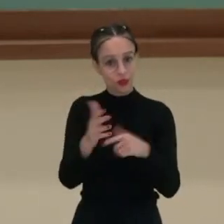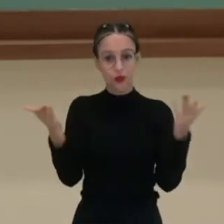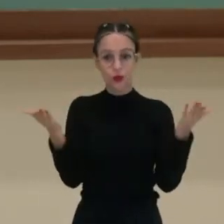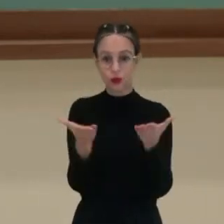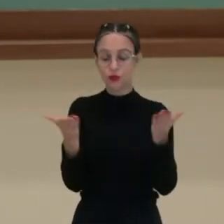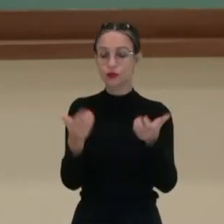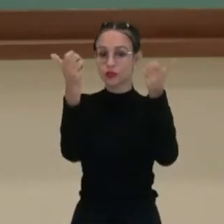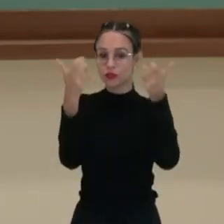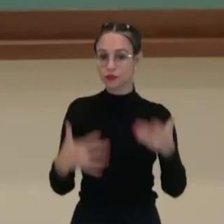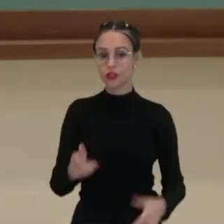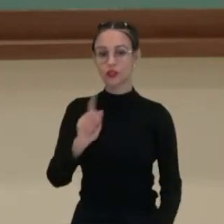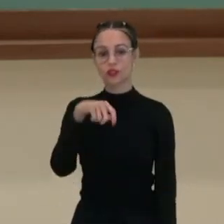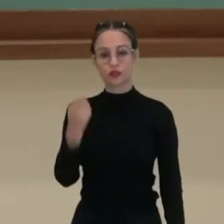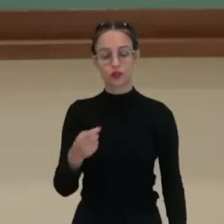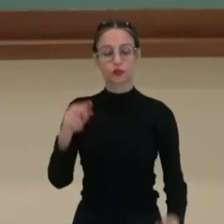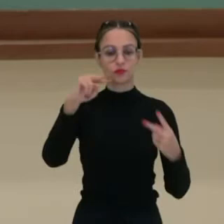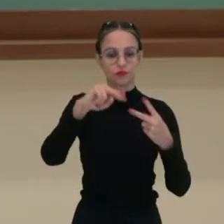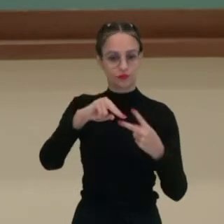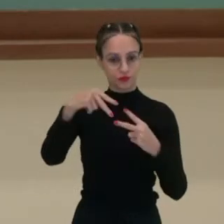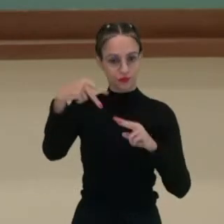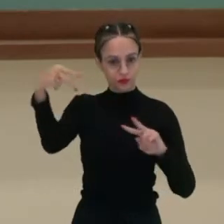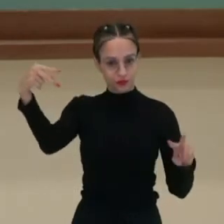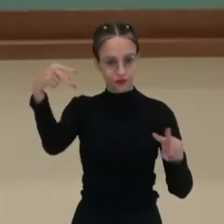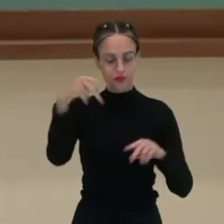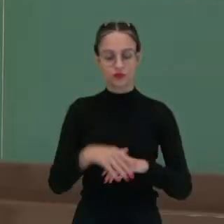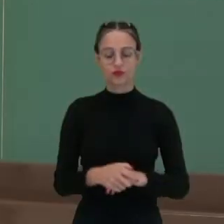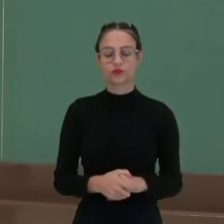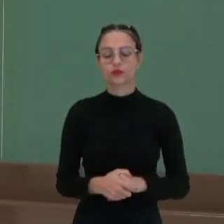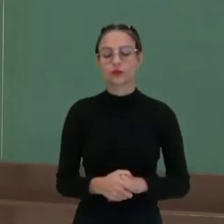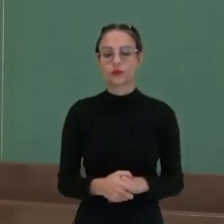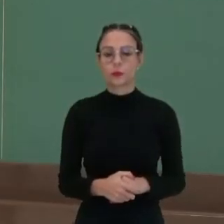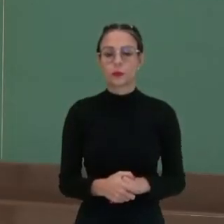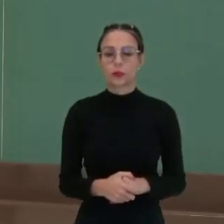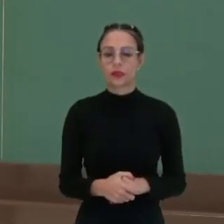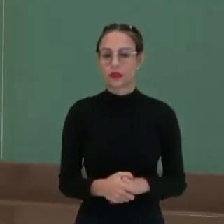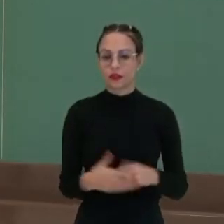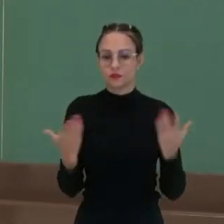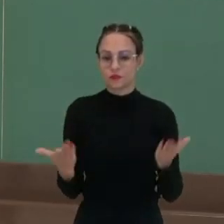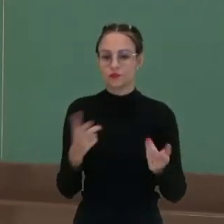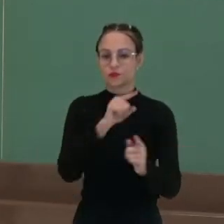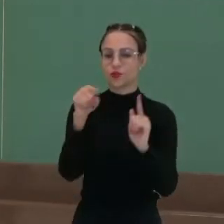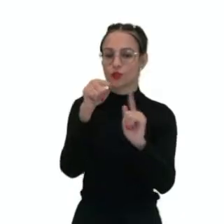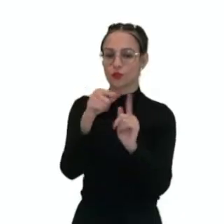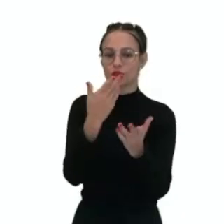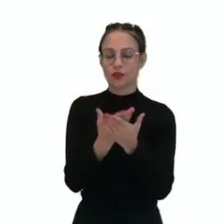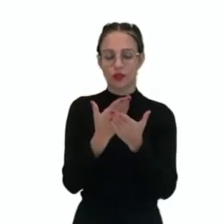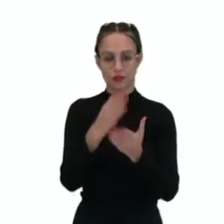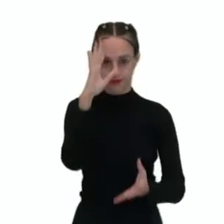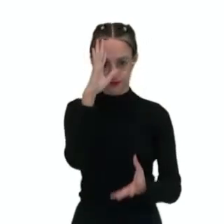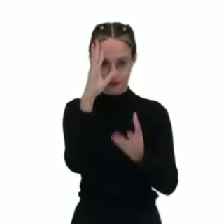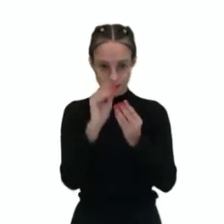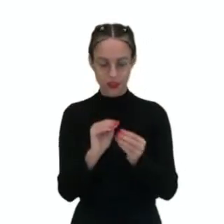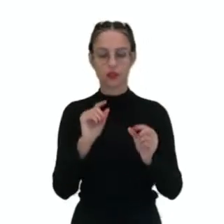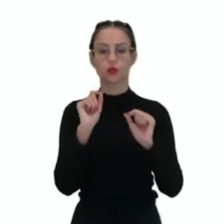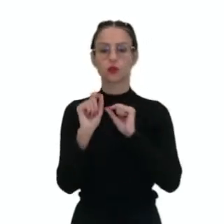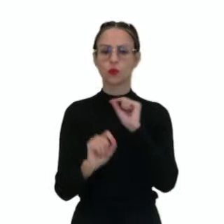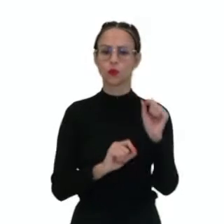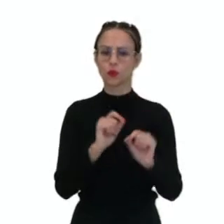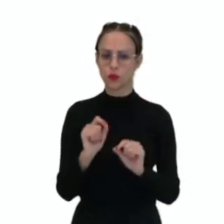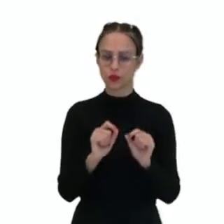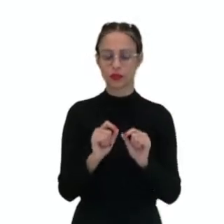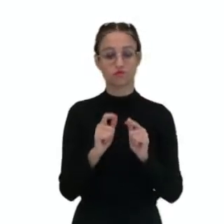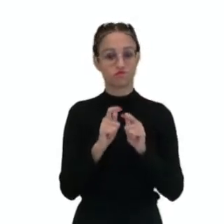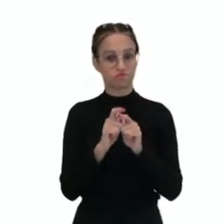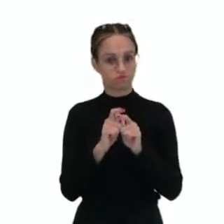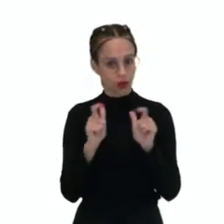sobre material genético. Então, quais são os objetivos? Compreender que a maior parte do